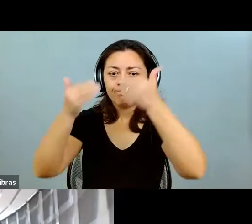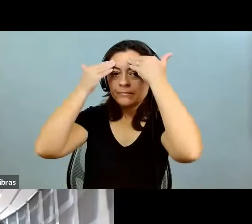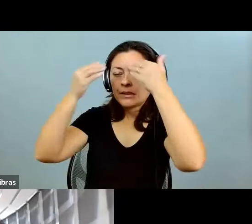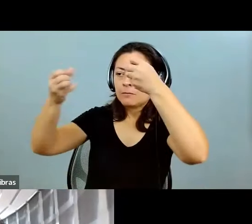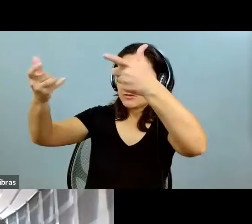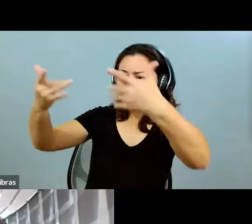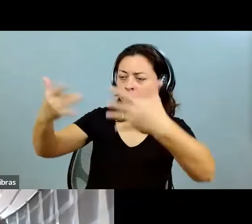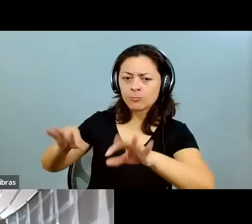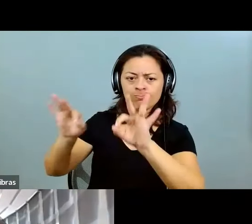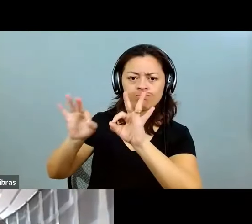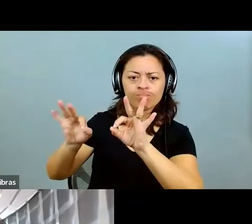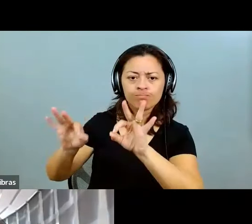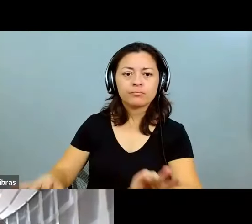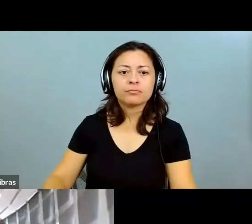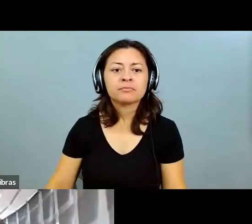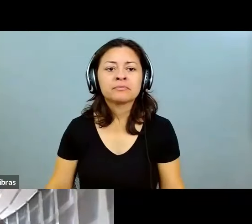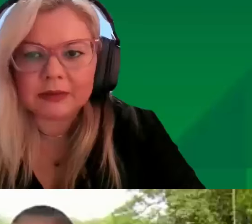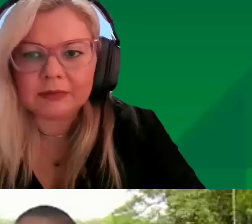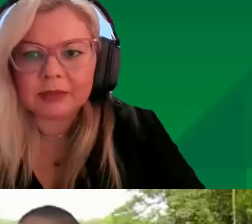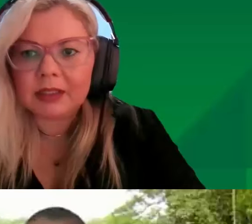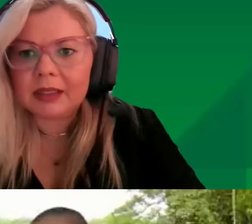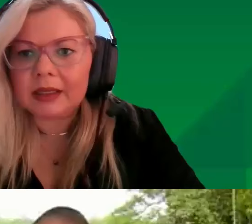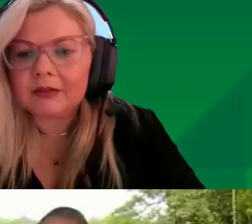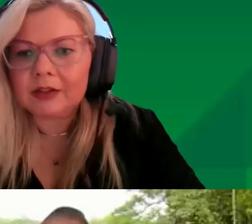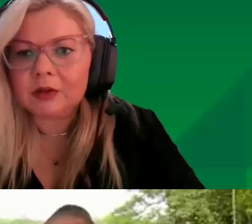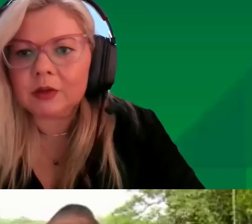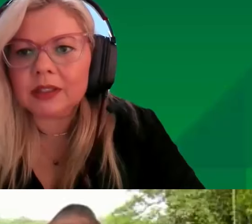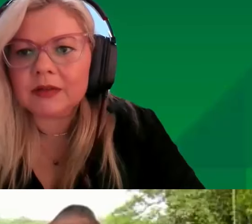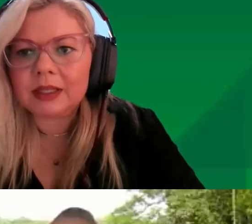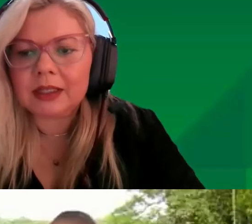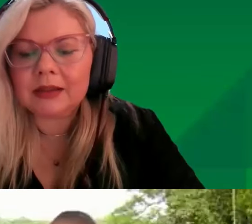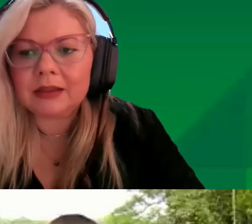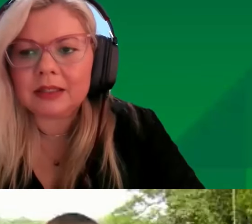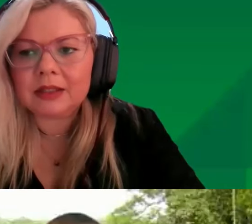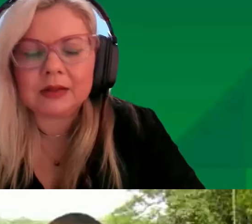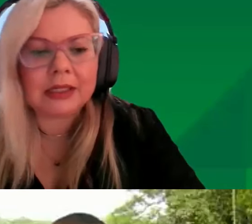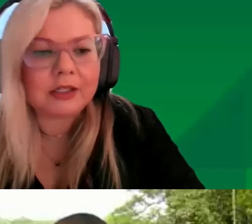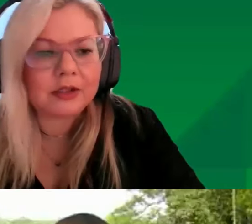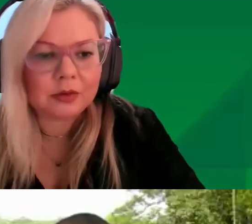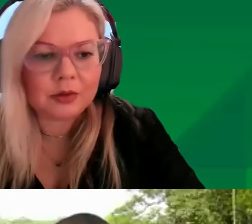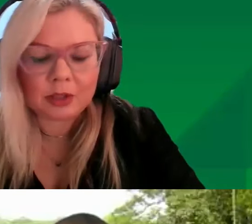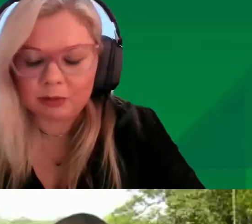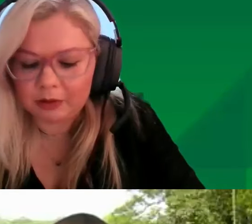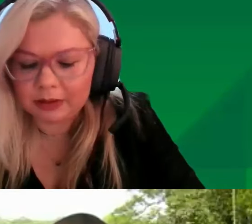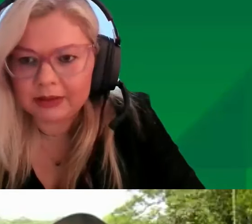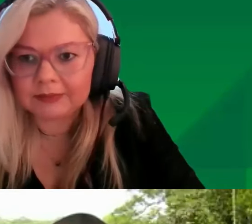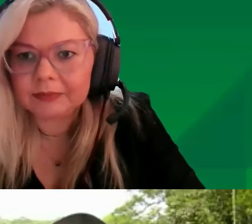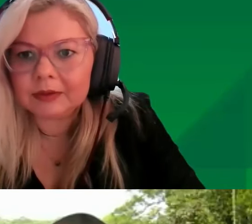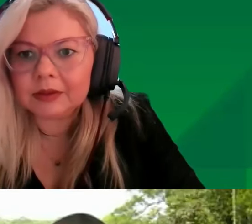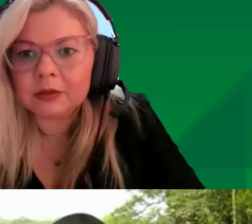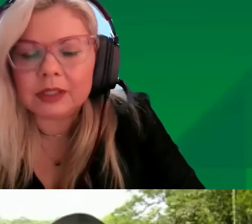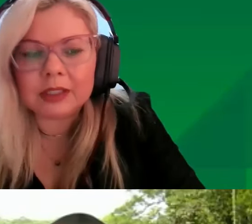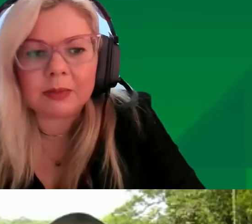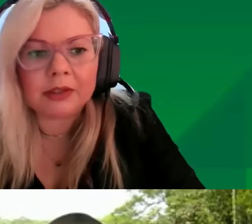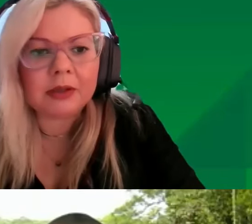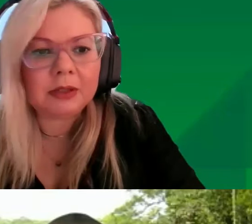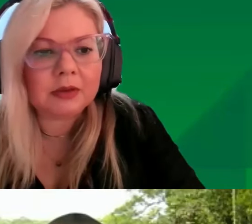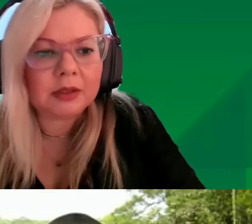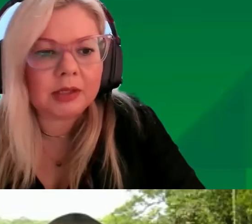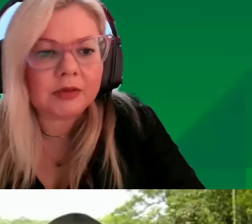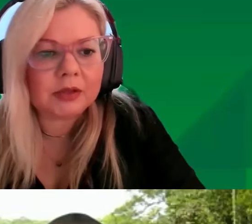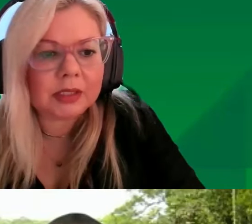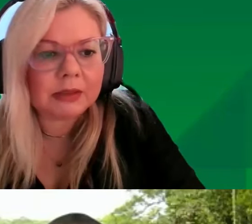obrigado a nossa próxima pergunta ela vem do Lucas Ferreira na lista de se S do jpe Morgan Lucas